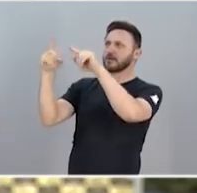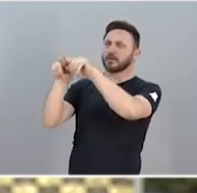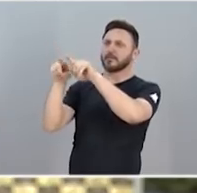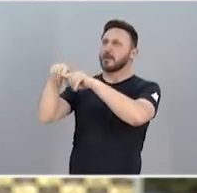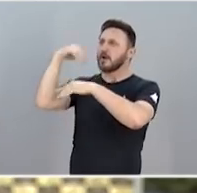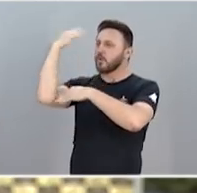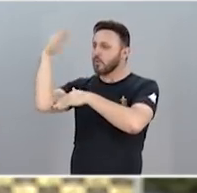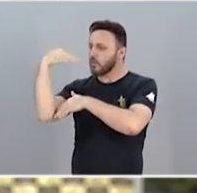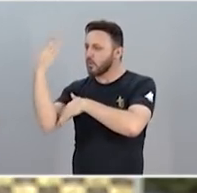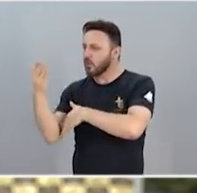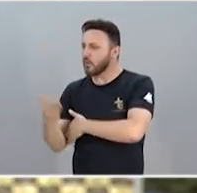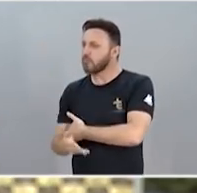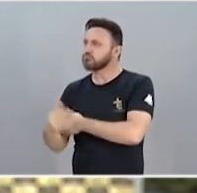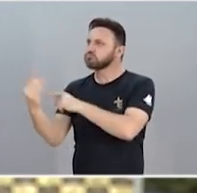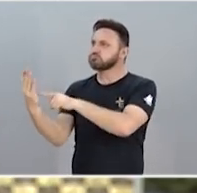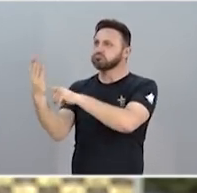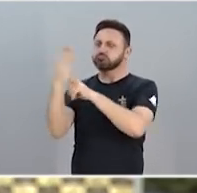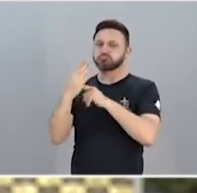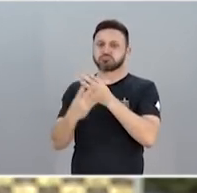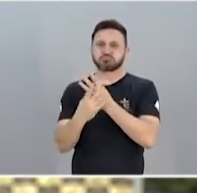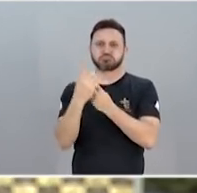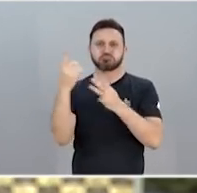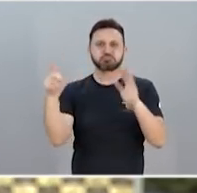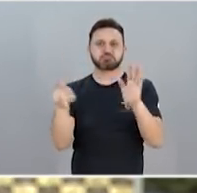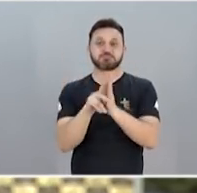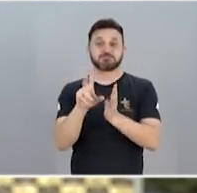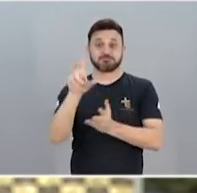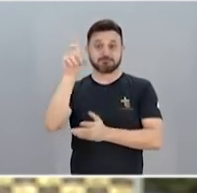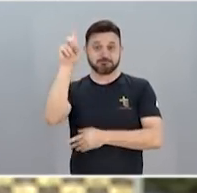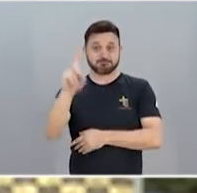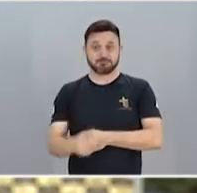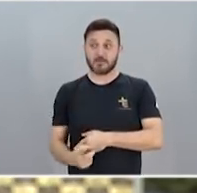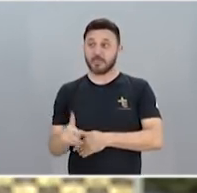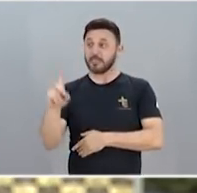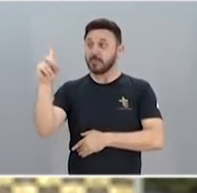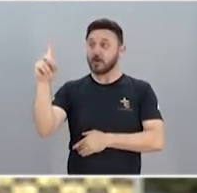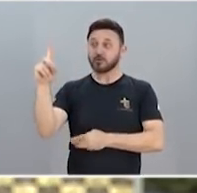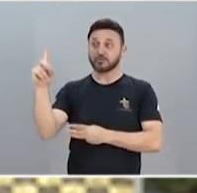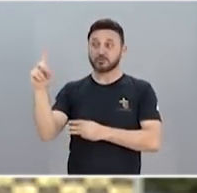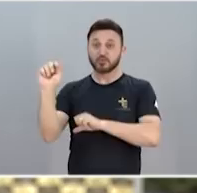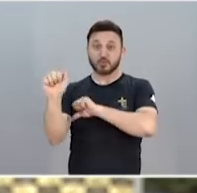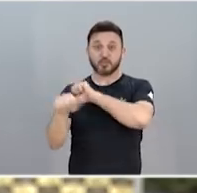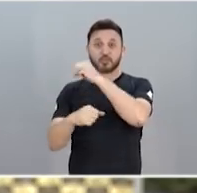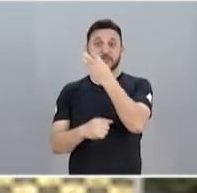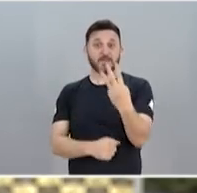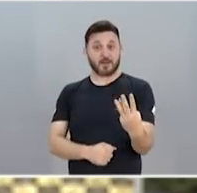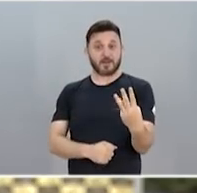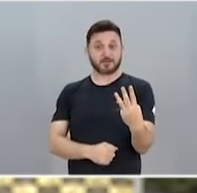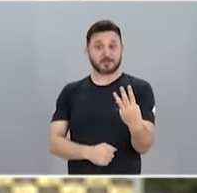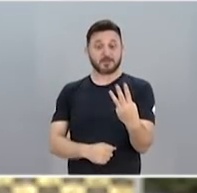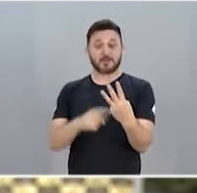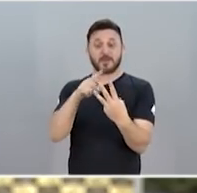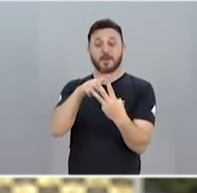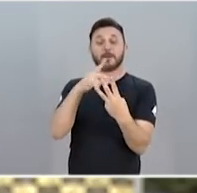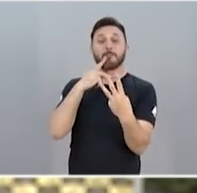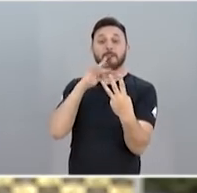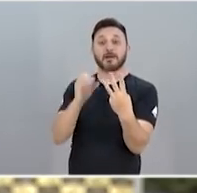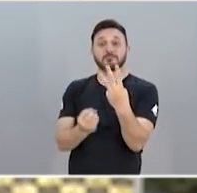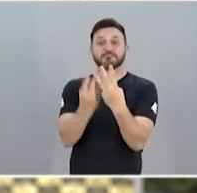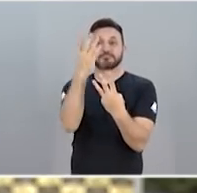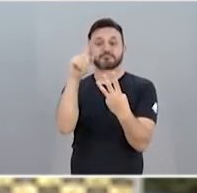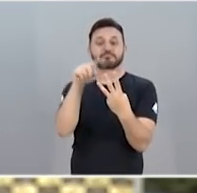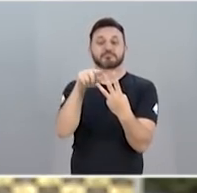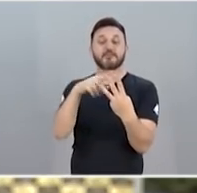da unidade e trindade de Deus. Um único Deus em três pessoas, o Pai que nos criou,